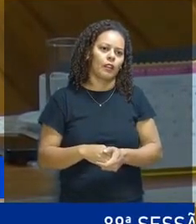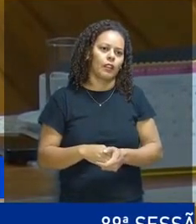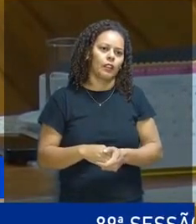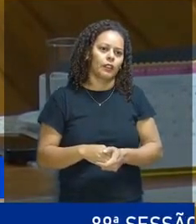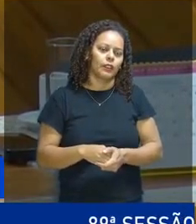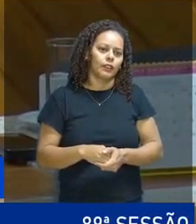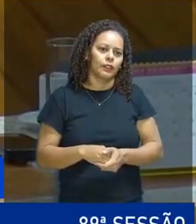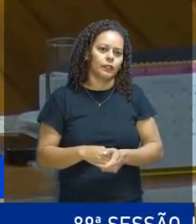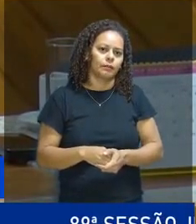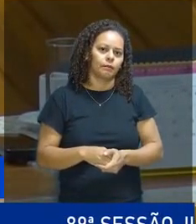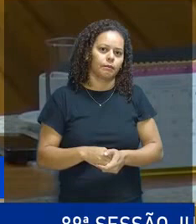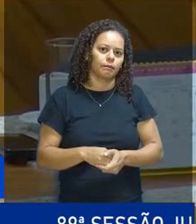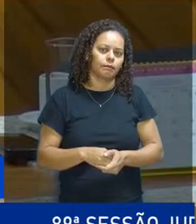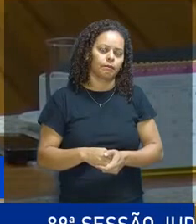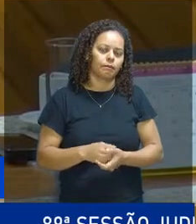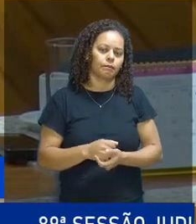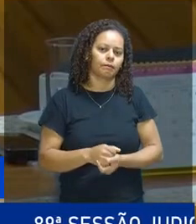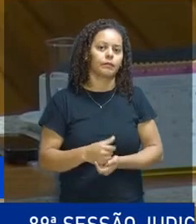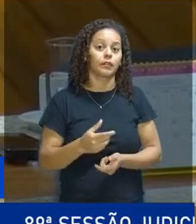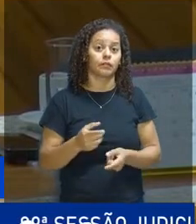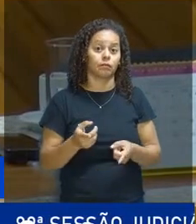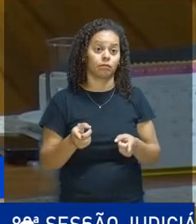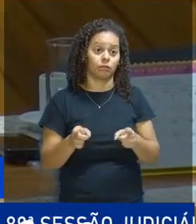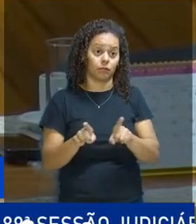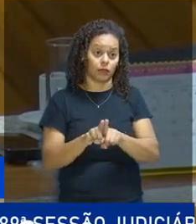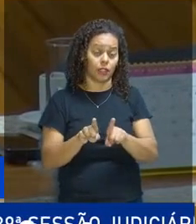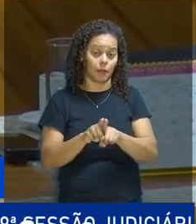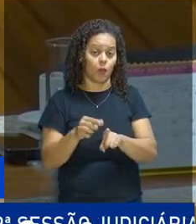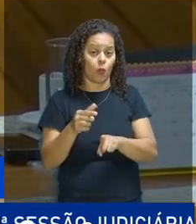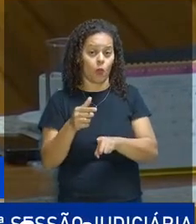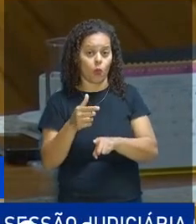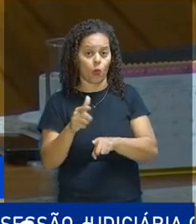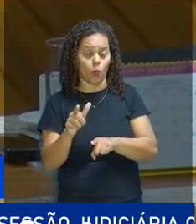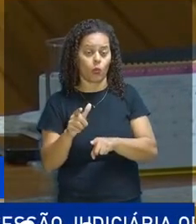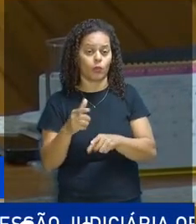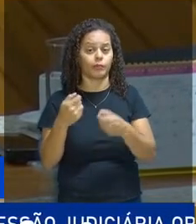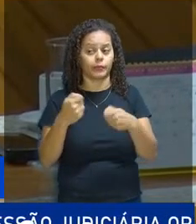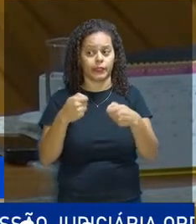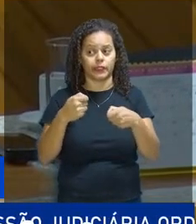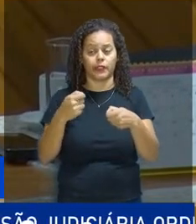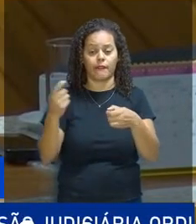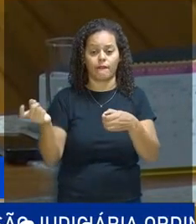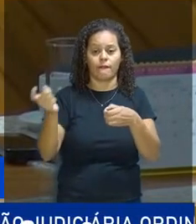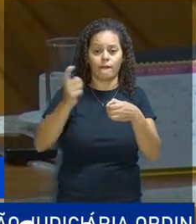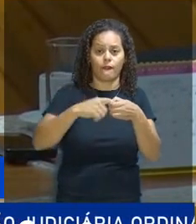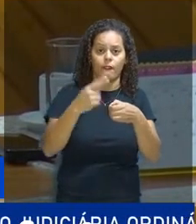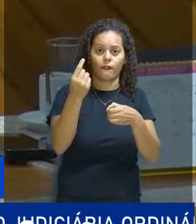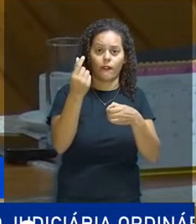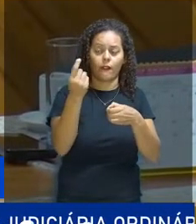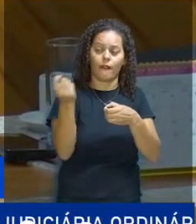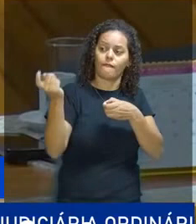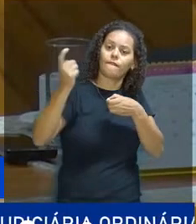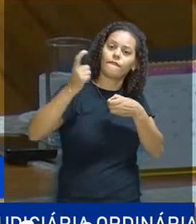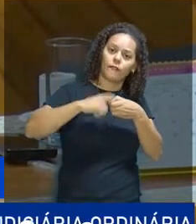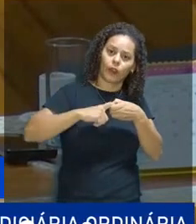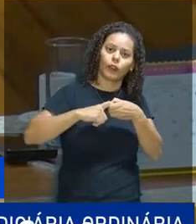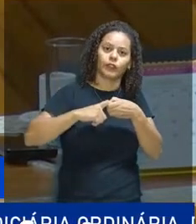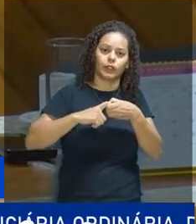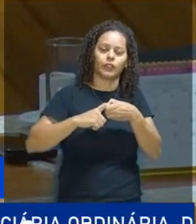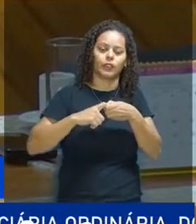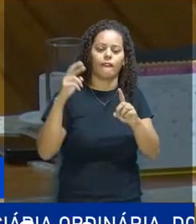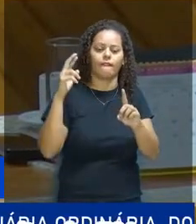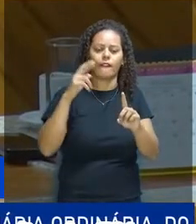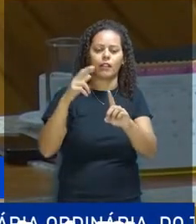da Resolução 3604/2019, ficando a agremiação obrigada a devolver R$ 399.228, referente